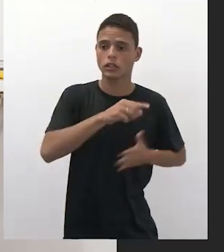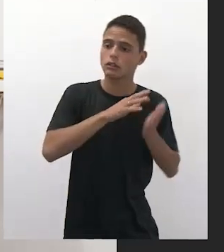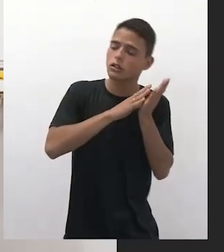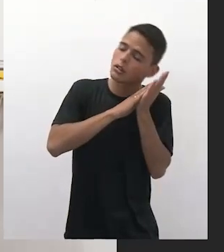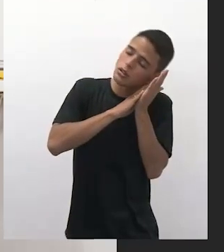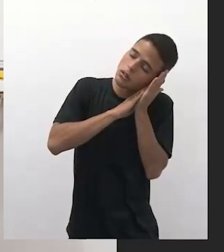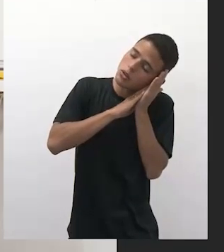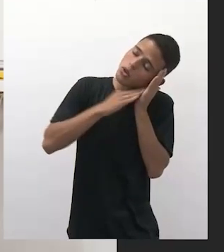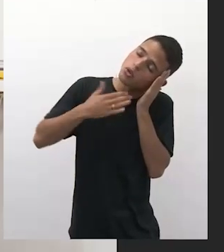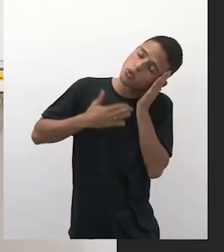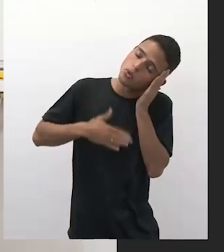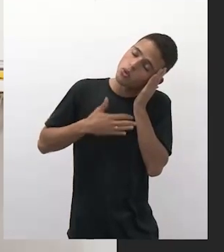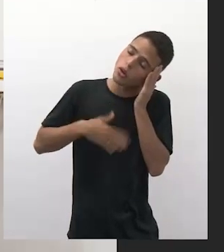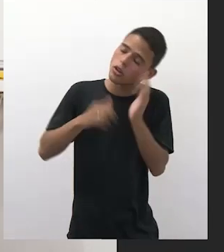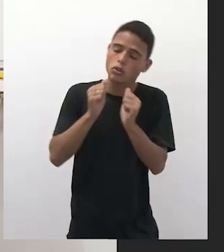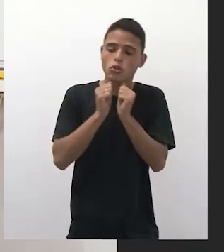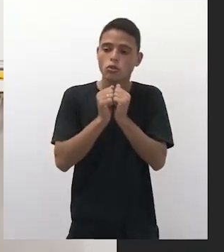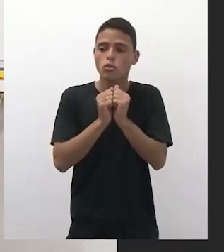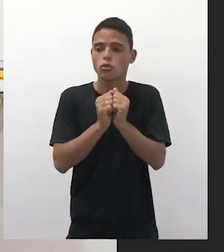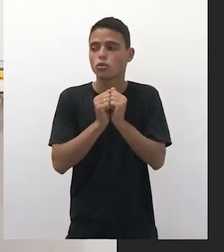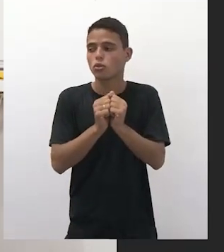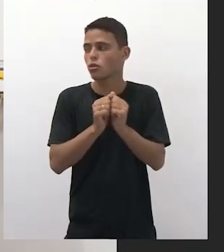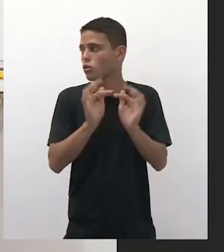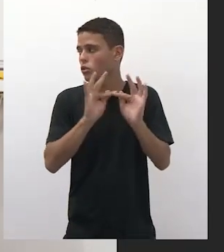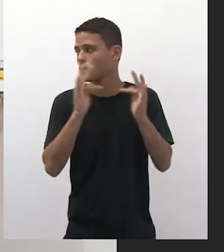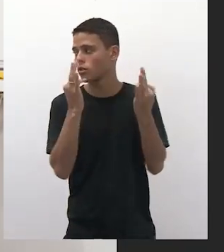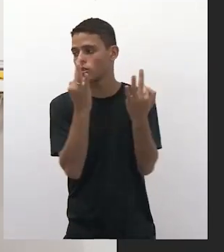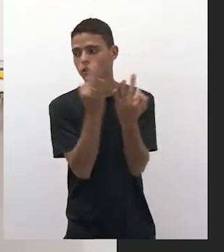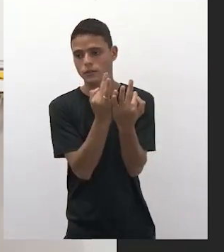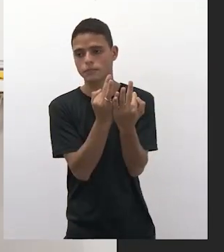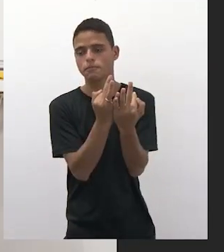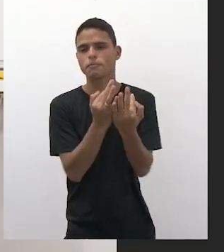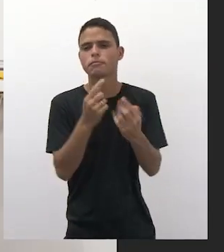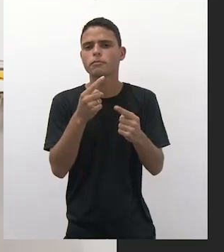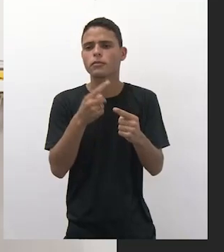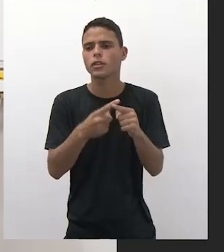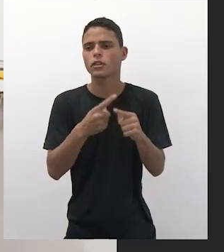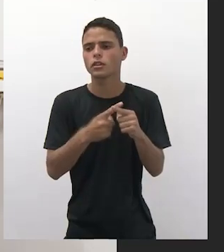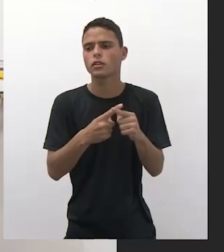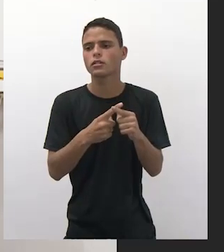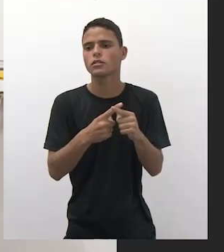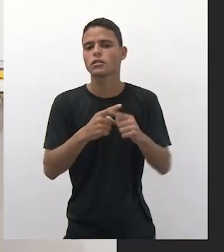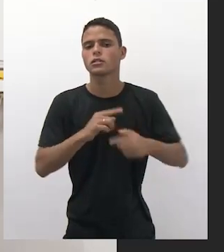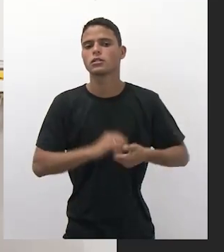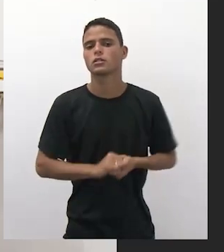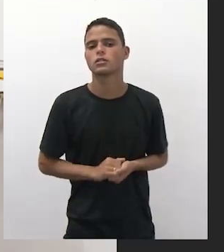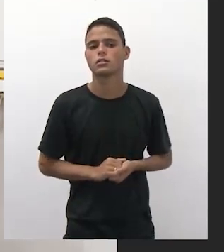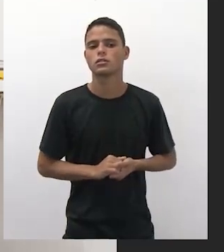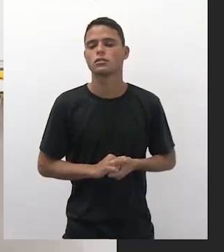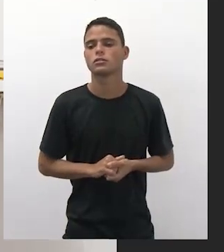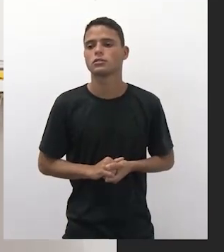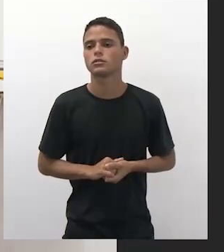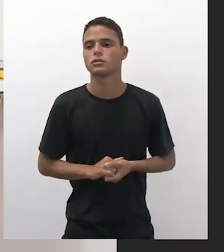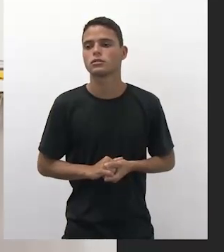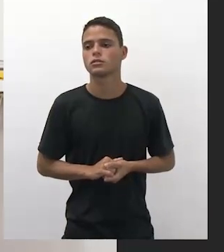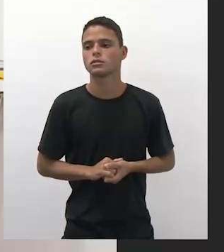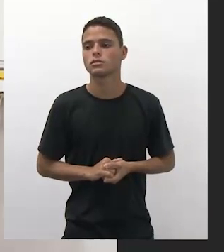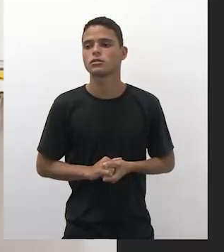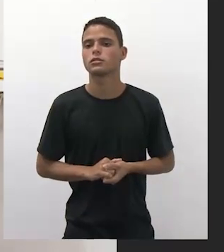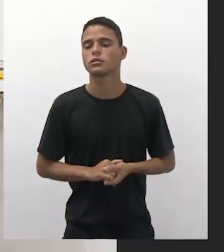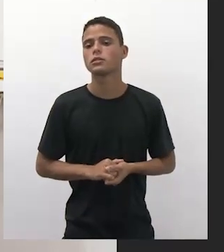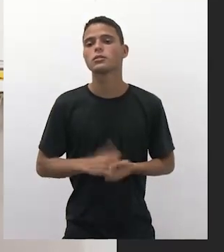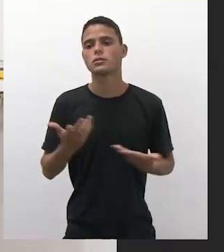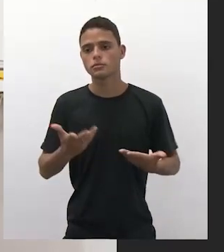Eu, meus irmãos, meus primos. Por quê? O meu avô, ele tinha as vacas, né,